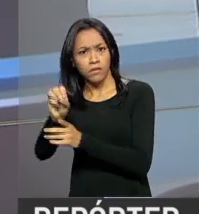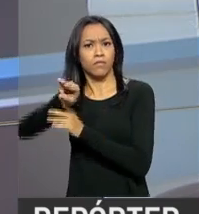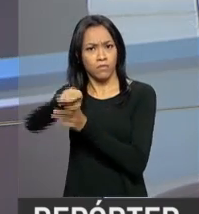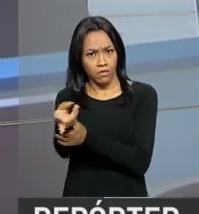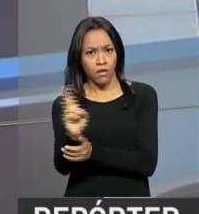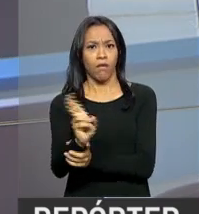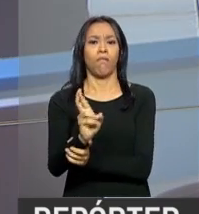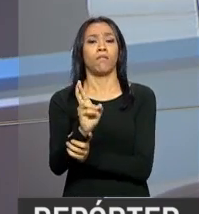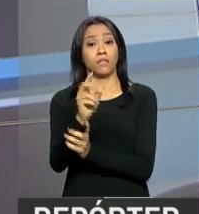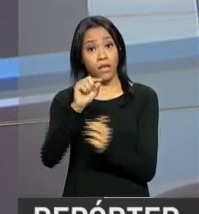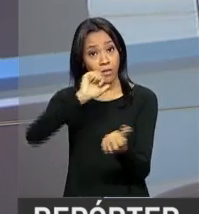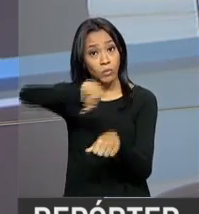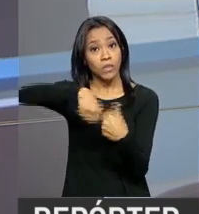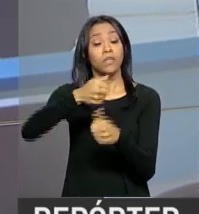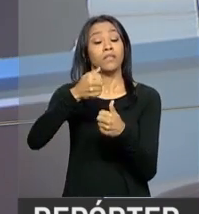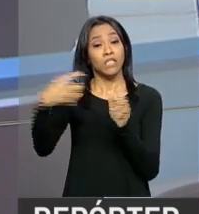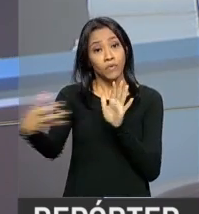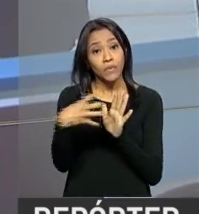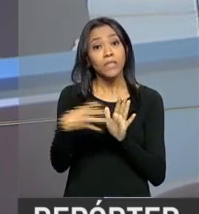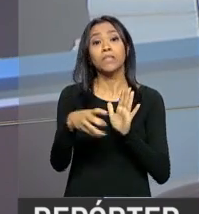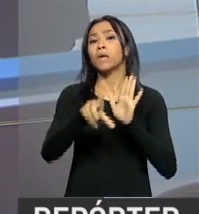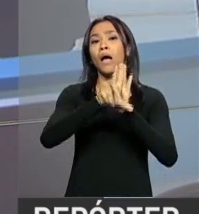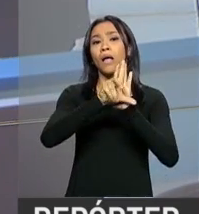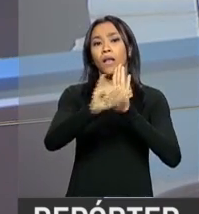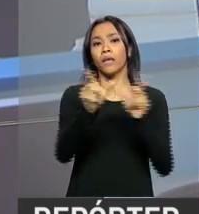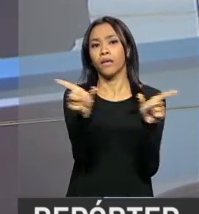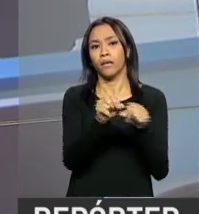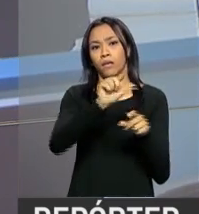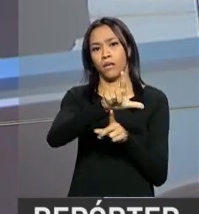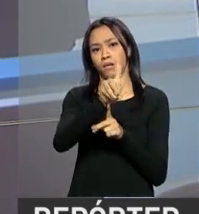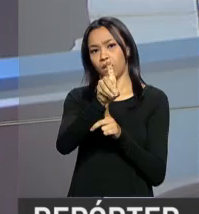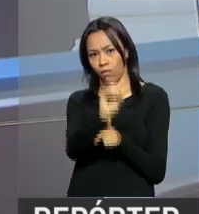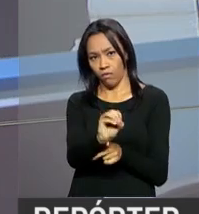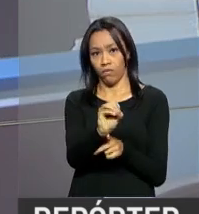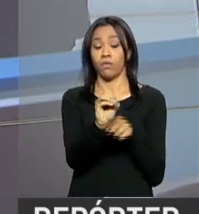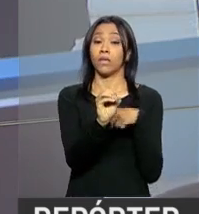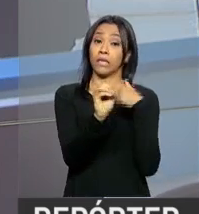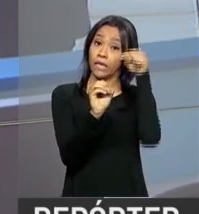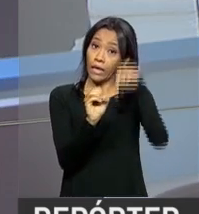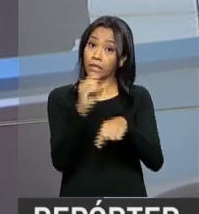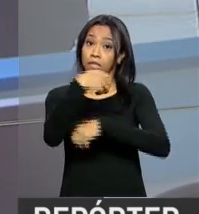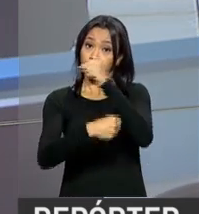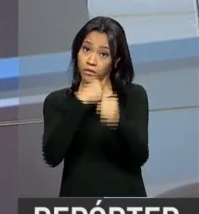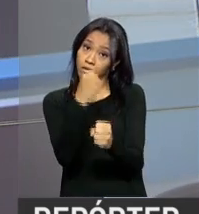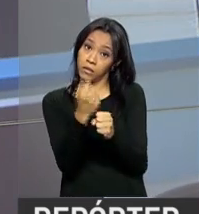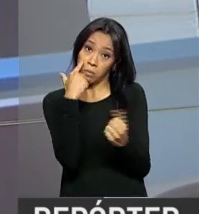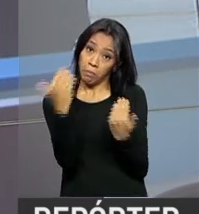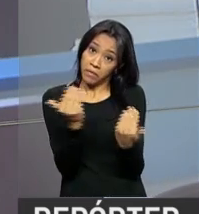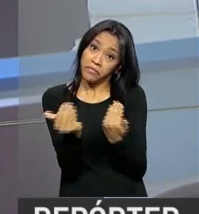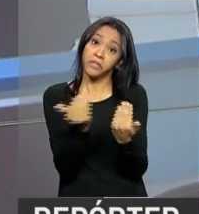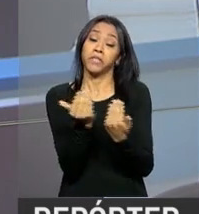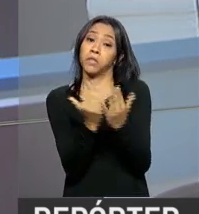reais. A alteração incide sobre a lei de diretrizes orçamentárias deste ano, que previa originalmente